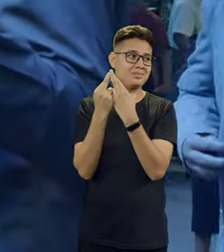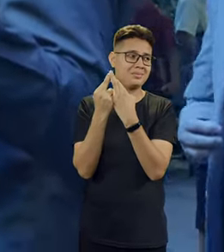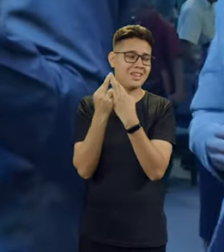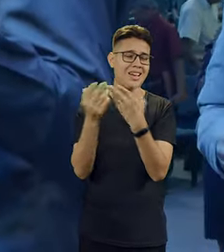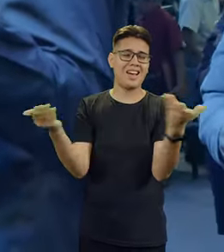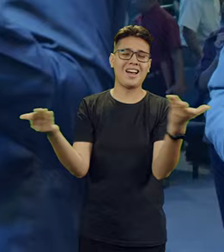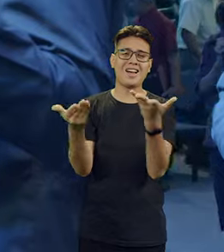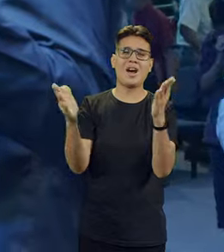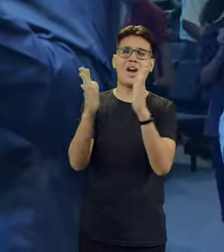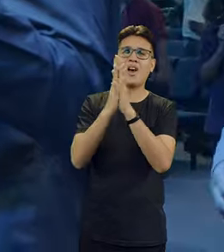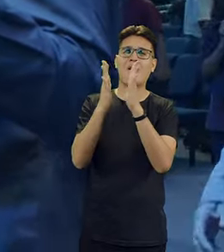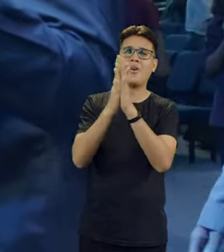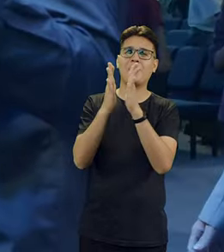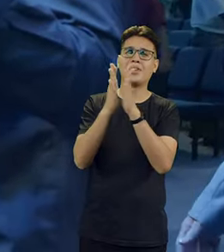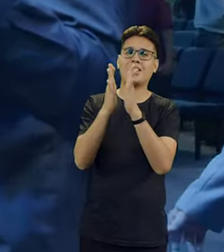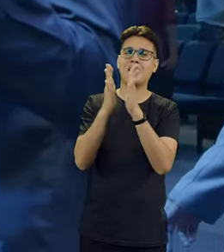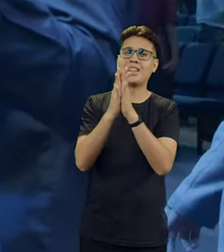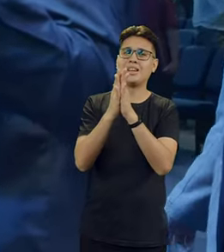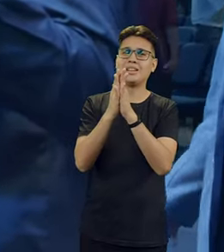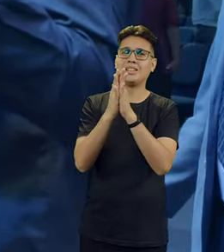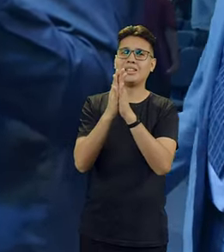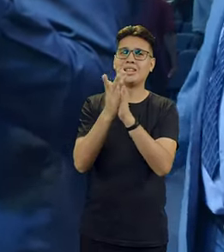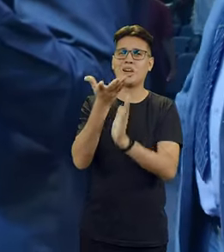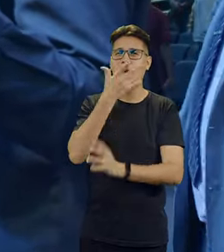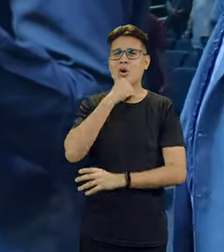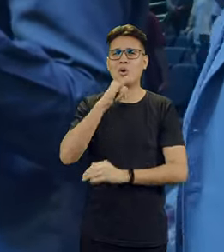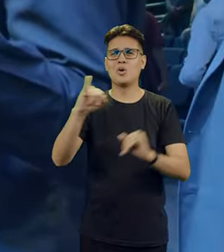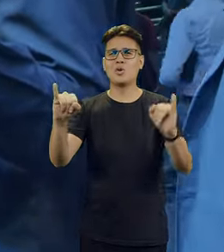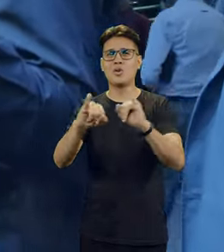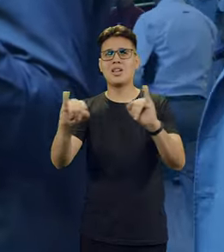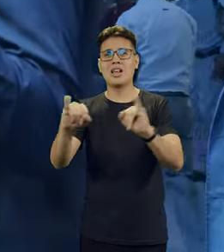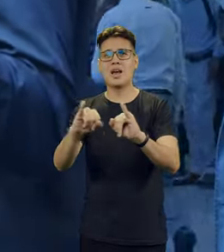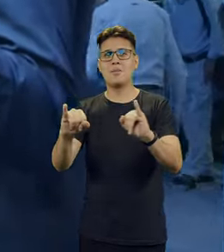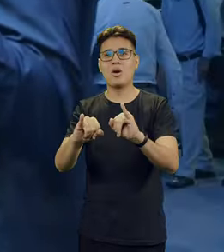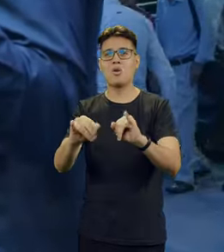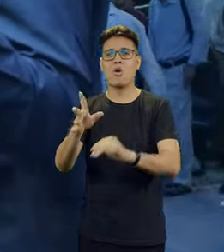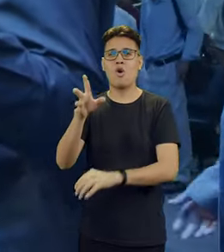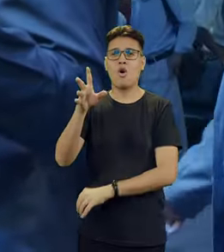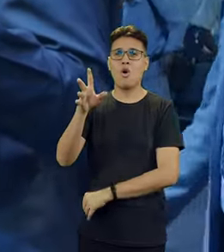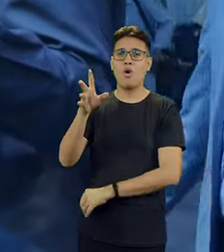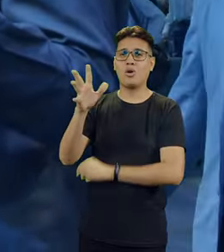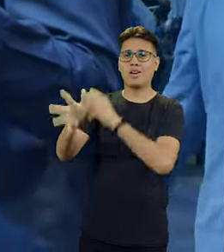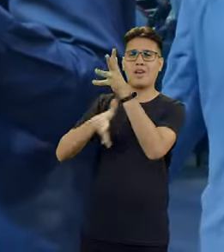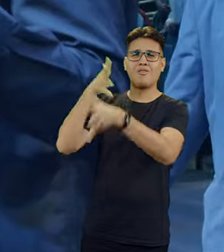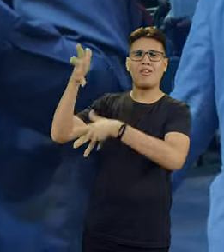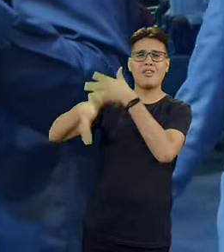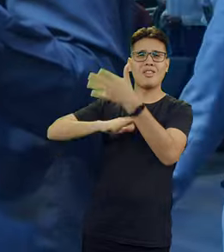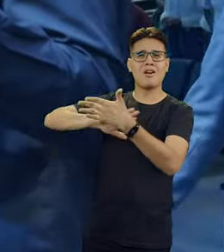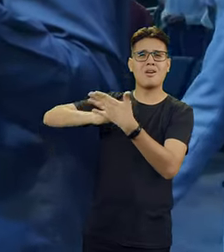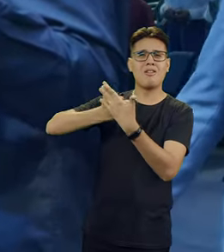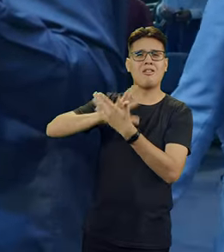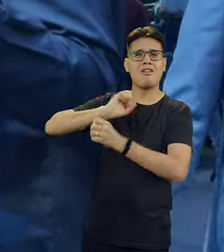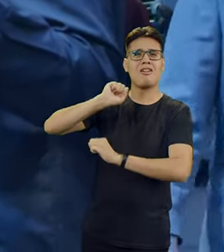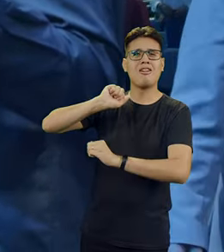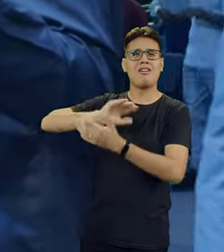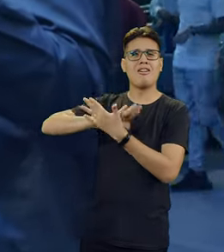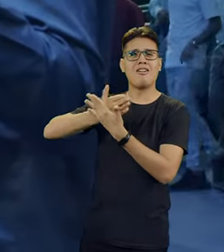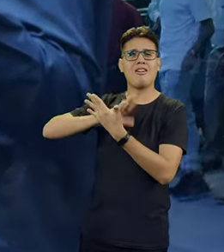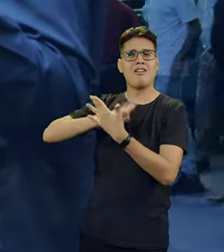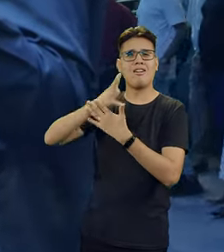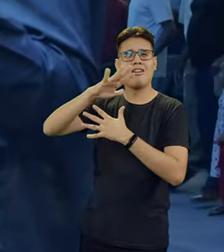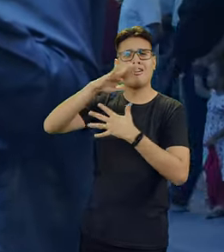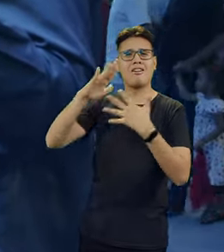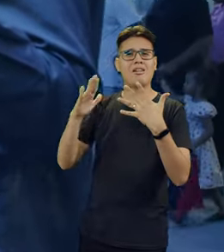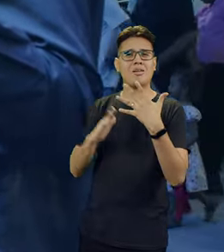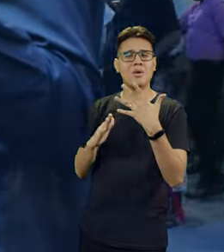Vamos fazer uma oração pelos nossos irmãos que vieram, ouviram a palavra do Senhor, participaram desse grande evento. Quero agradecer a vocês por ter